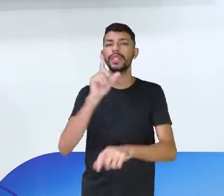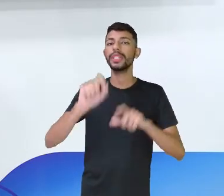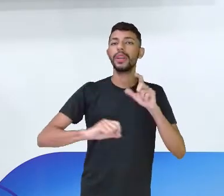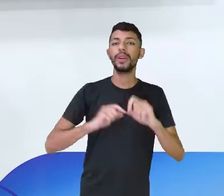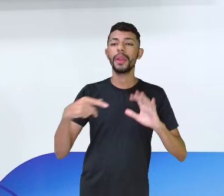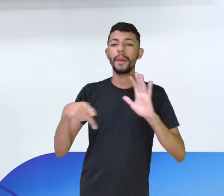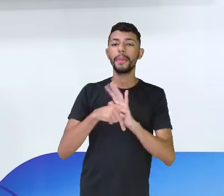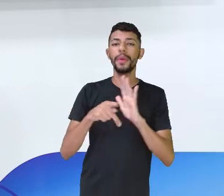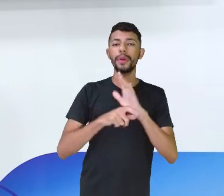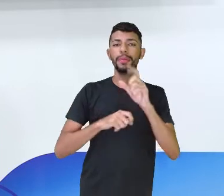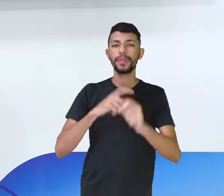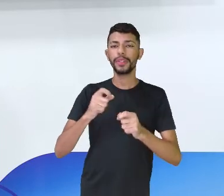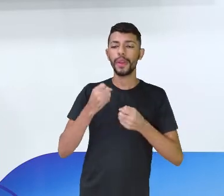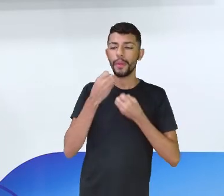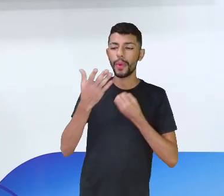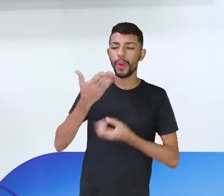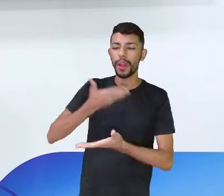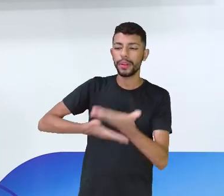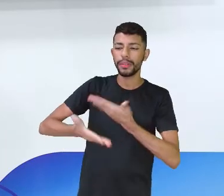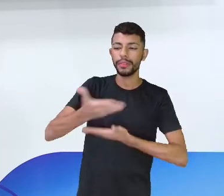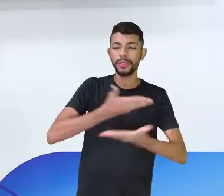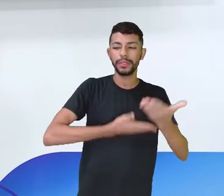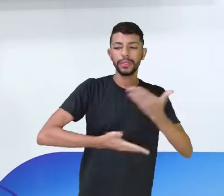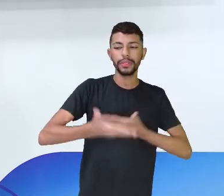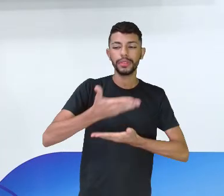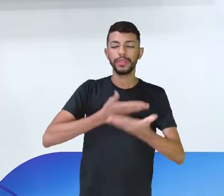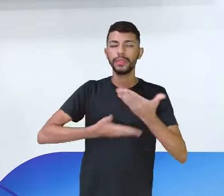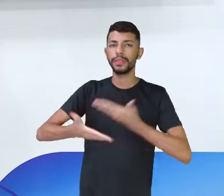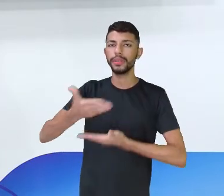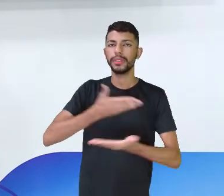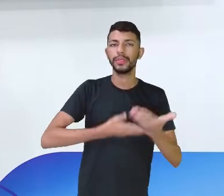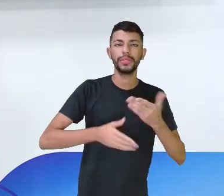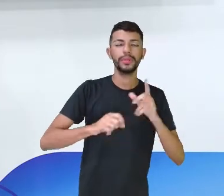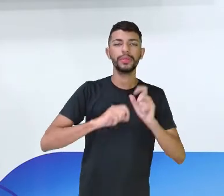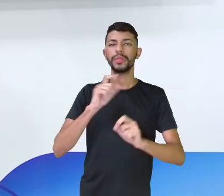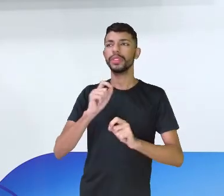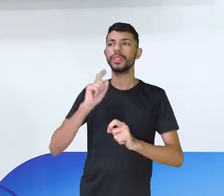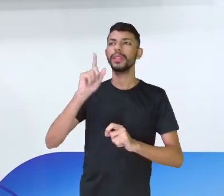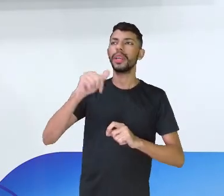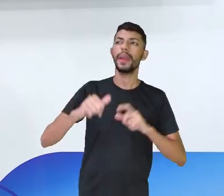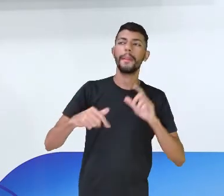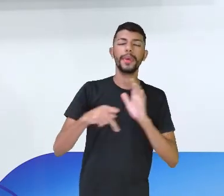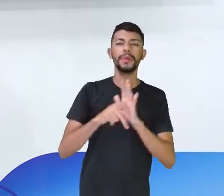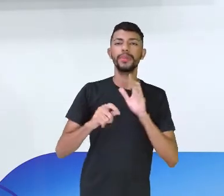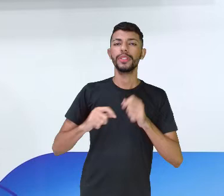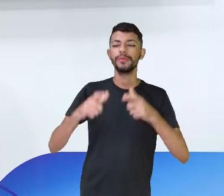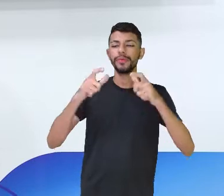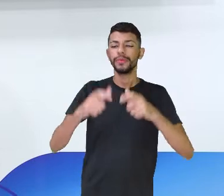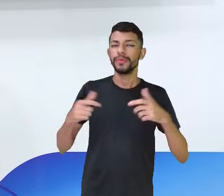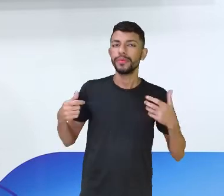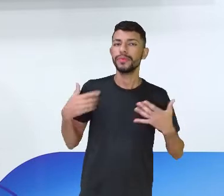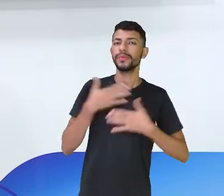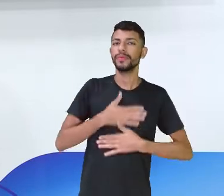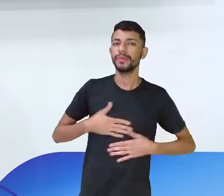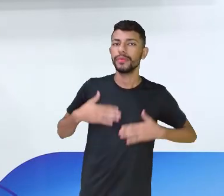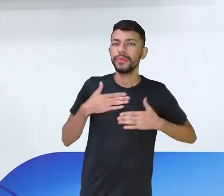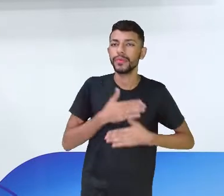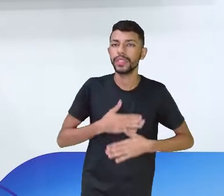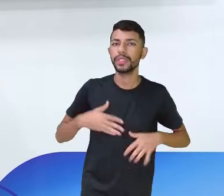boa interação com as pessoas. A gente fala em tornar o ambiente agradável,